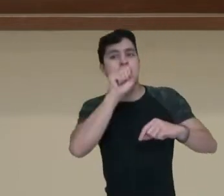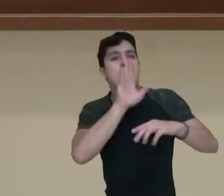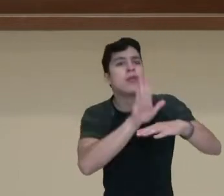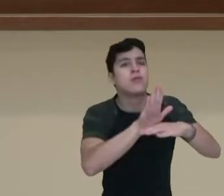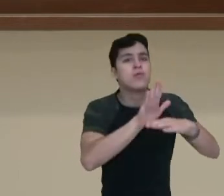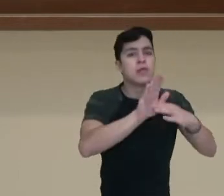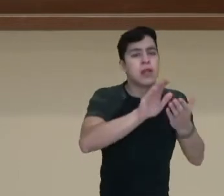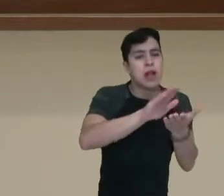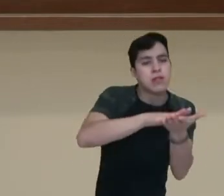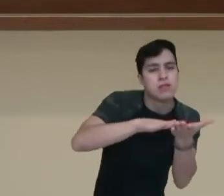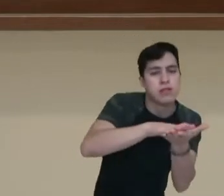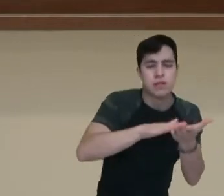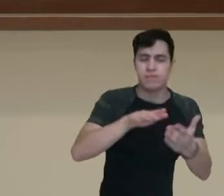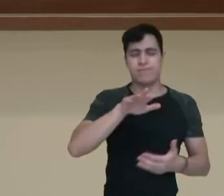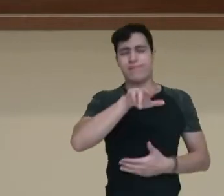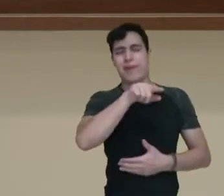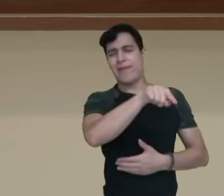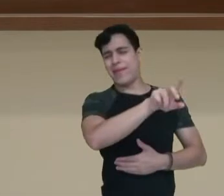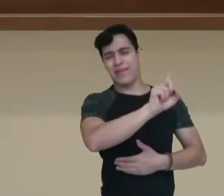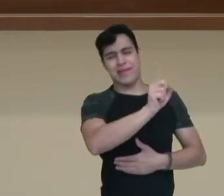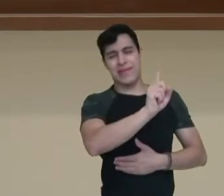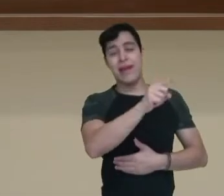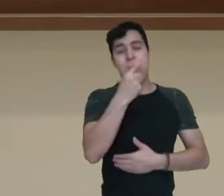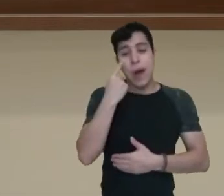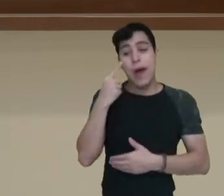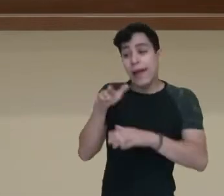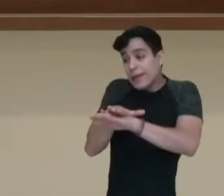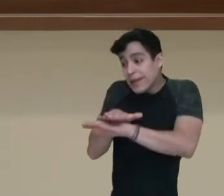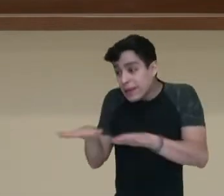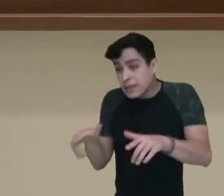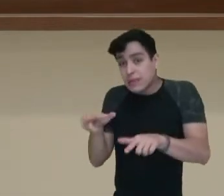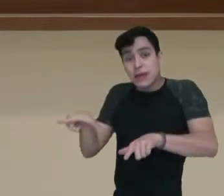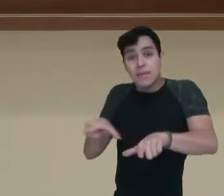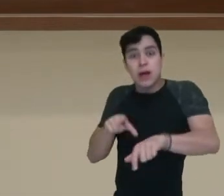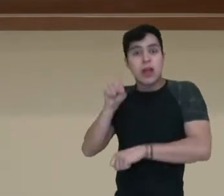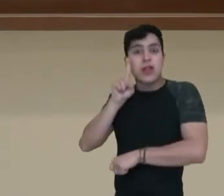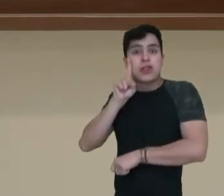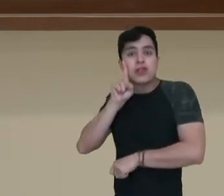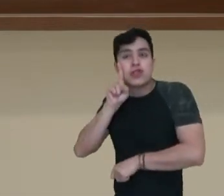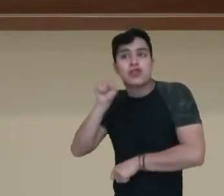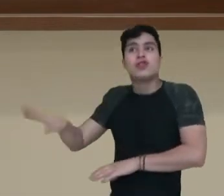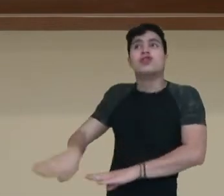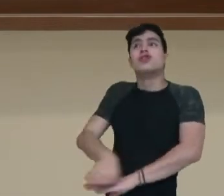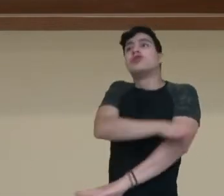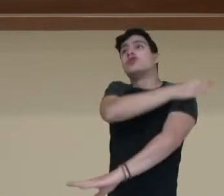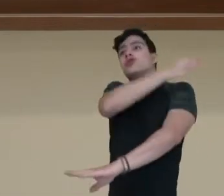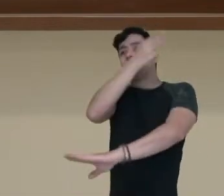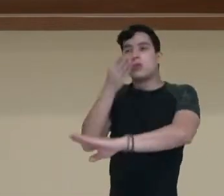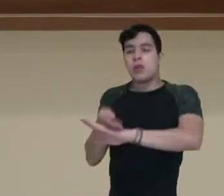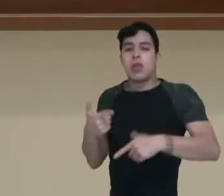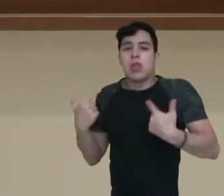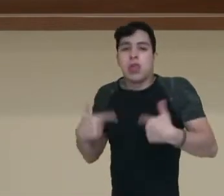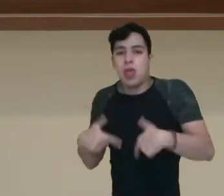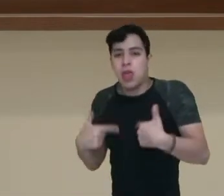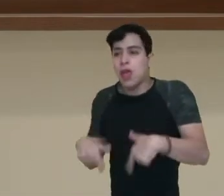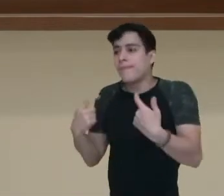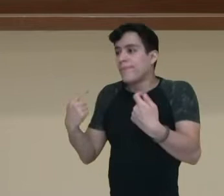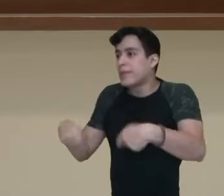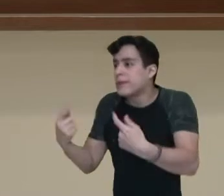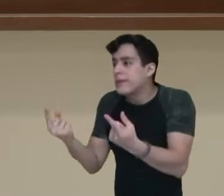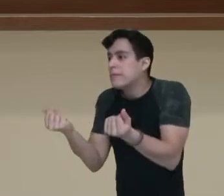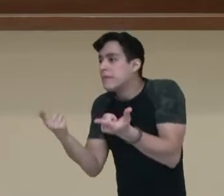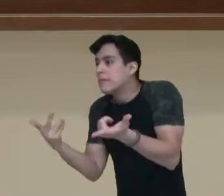tipo de trabalho. São crianças que acabam trabalhando 12 horas por dia, 8 horas por dia, que tem que trazer dinheiro para